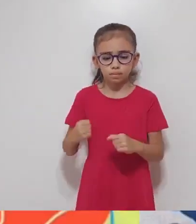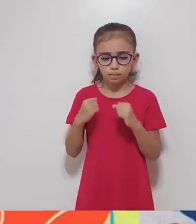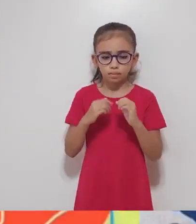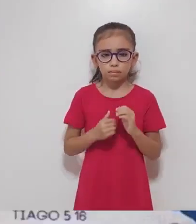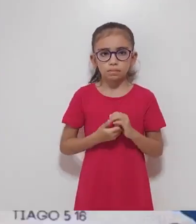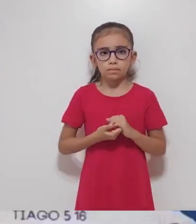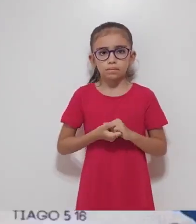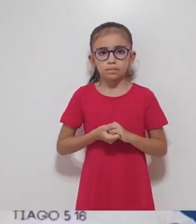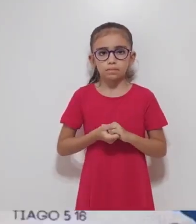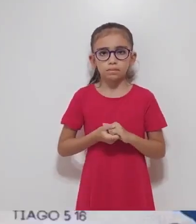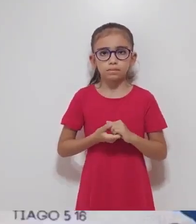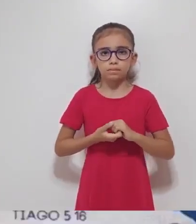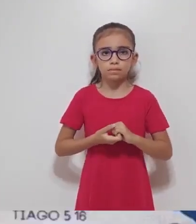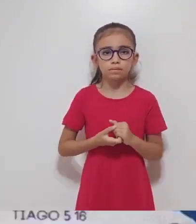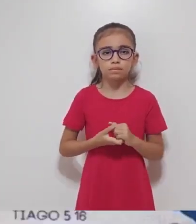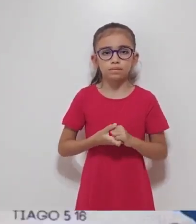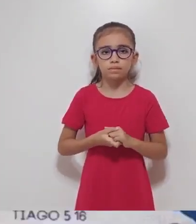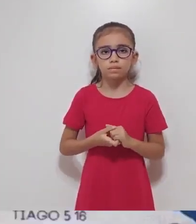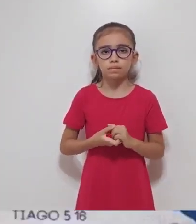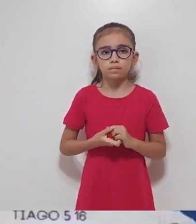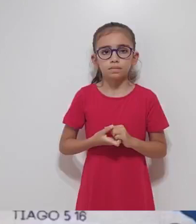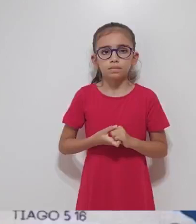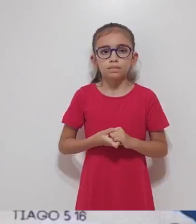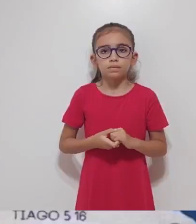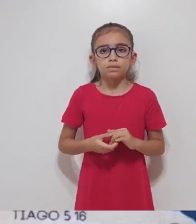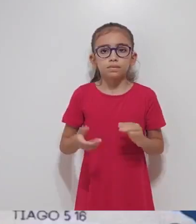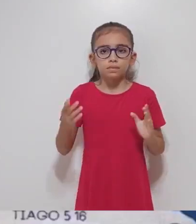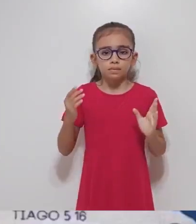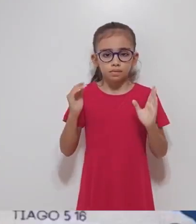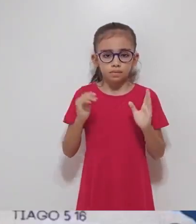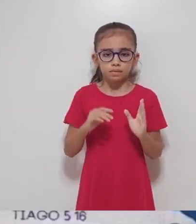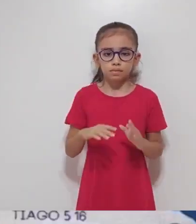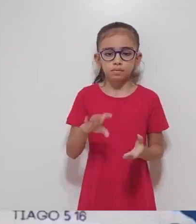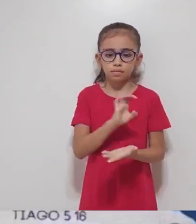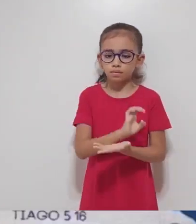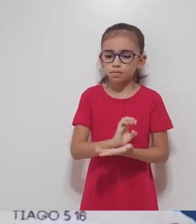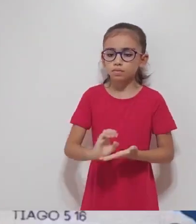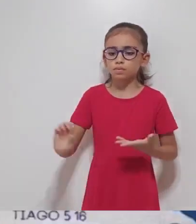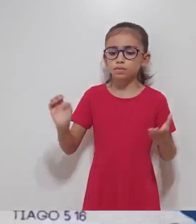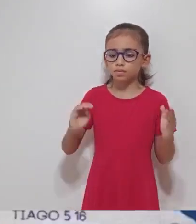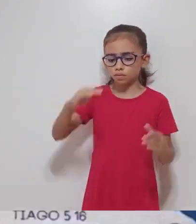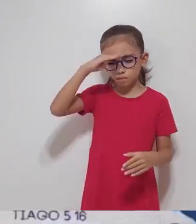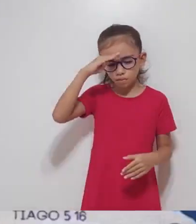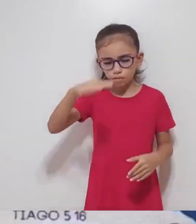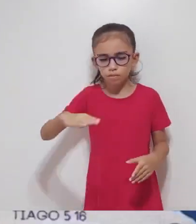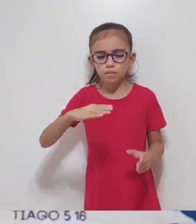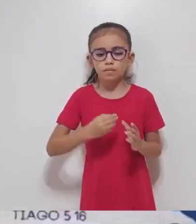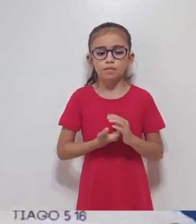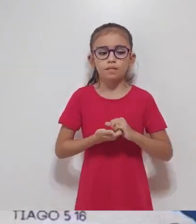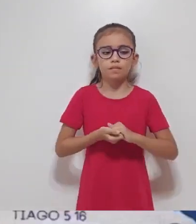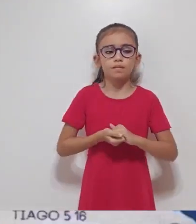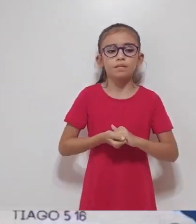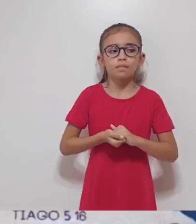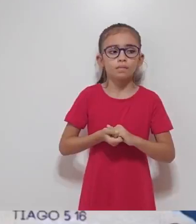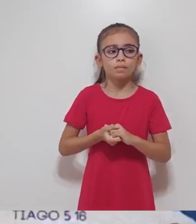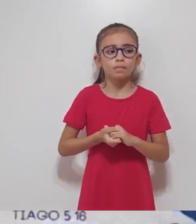vamos ver que o profeta Elias, ele também orou a Deus. Ele foi um profeta muito obediente e